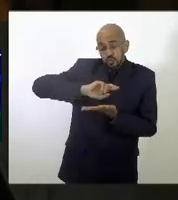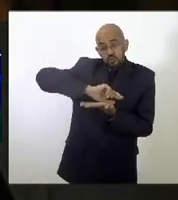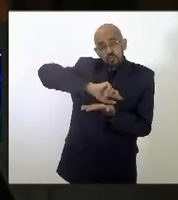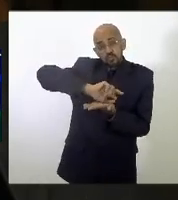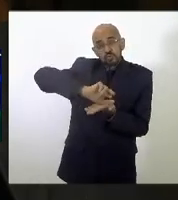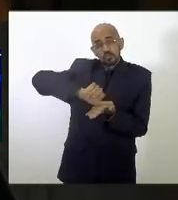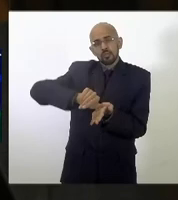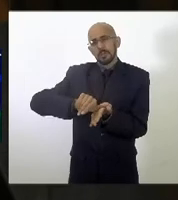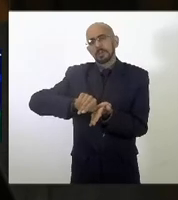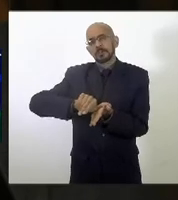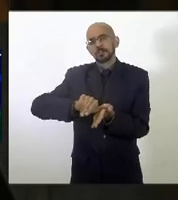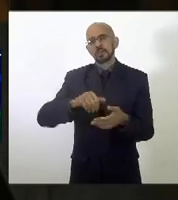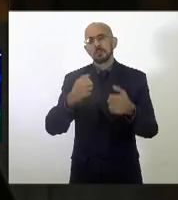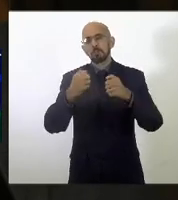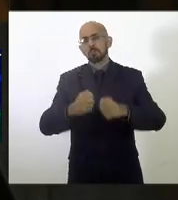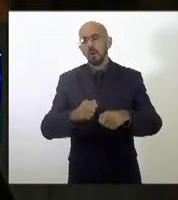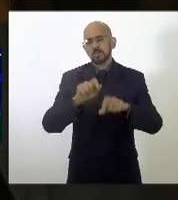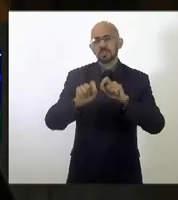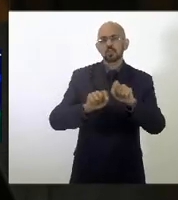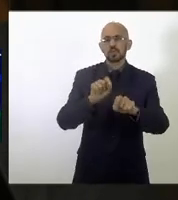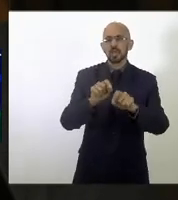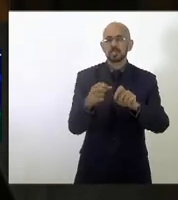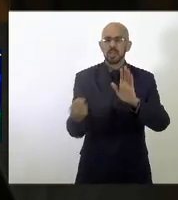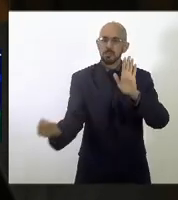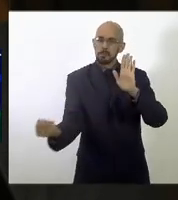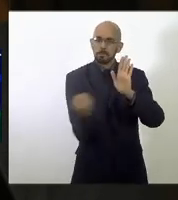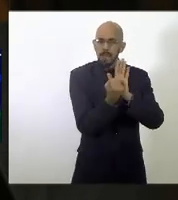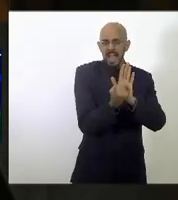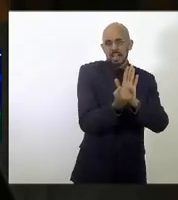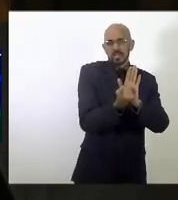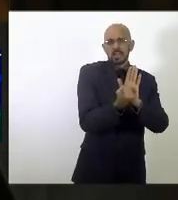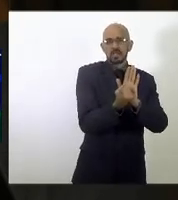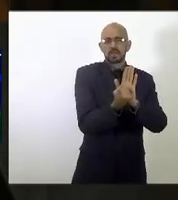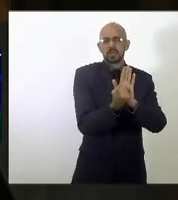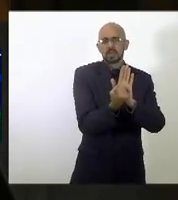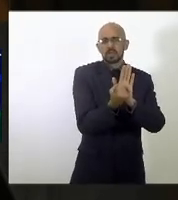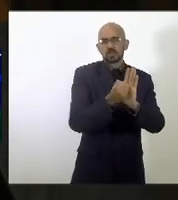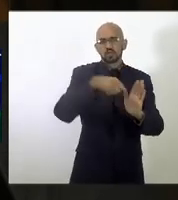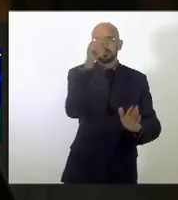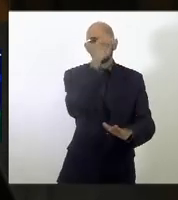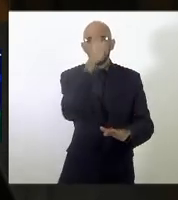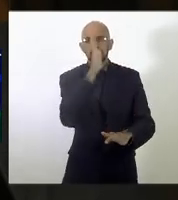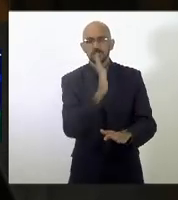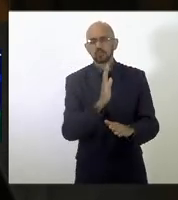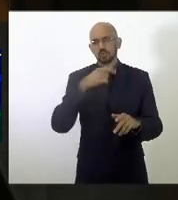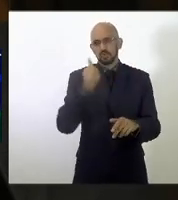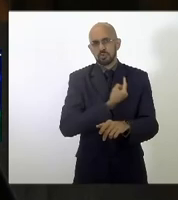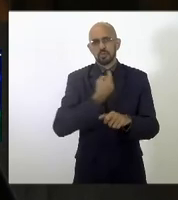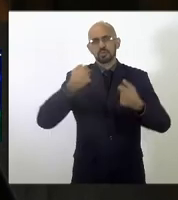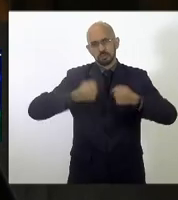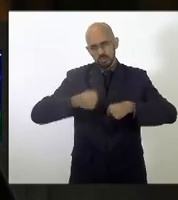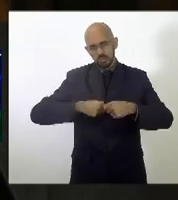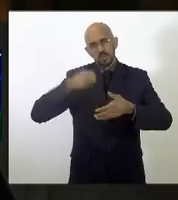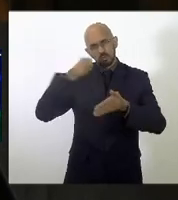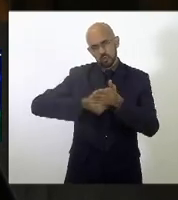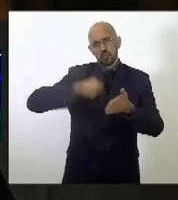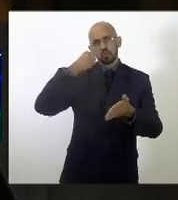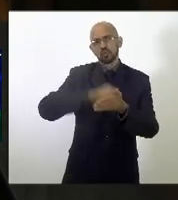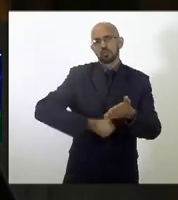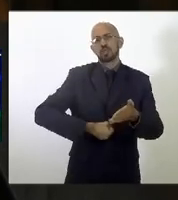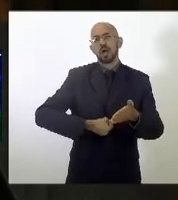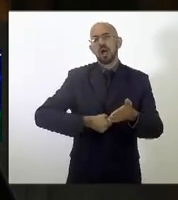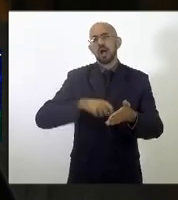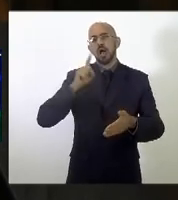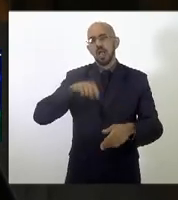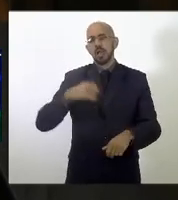ser esse símbolo físico desse Brasil que a gente precisa retomar. Né. Eu acho que é